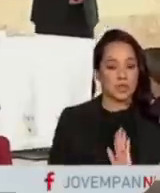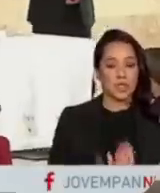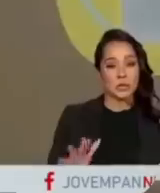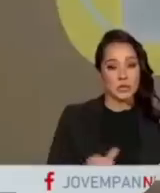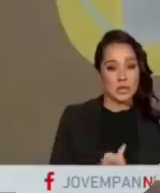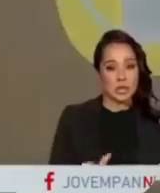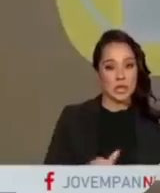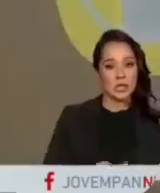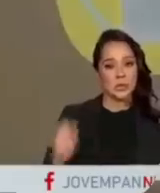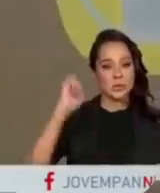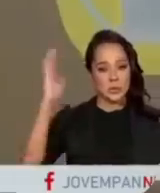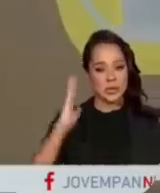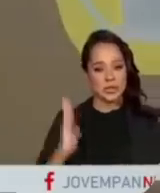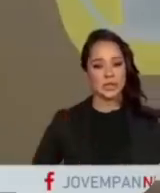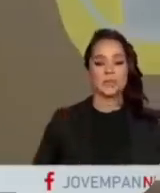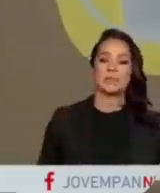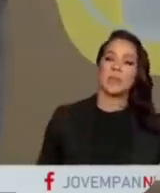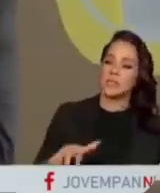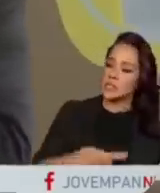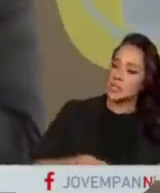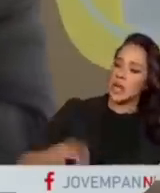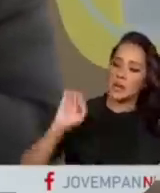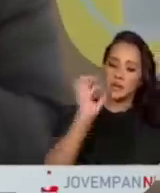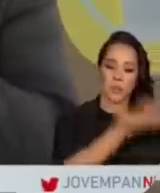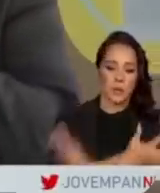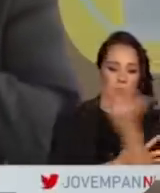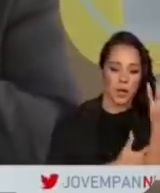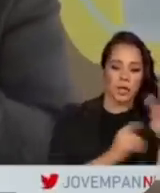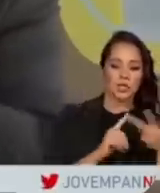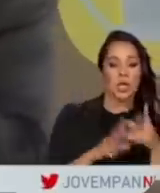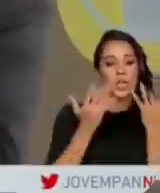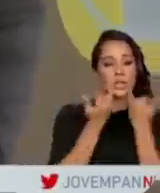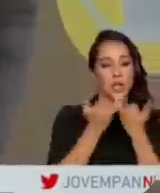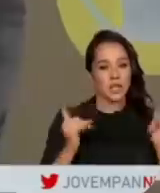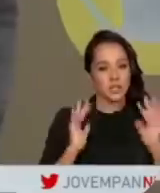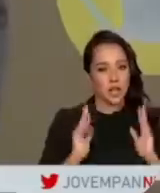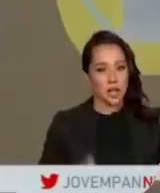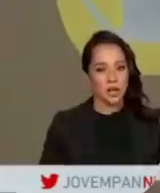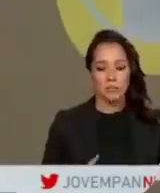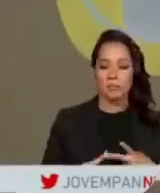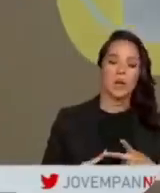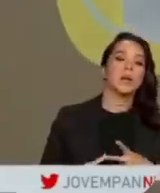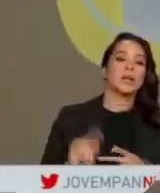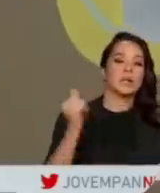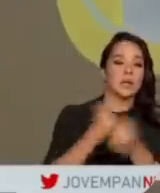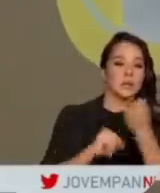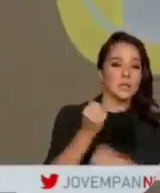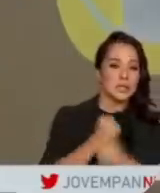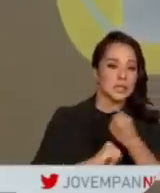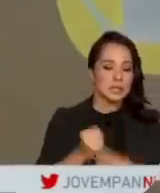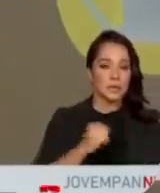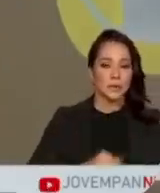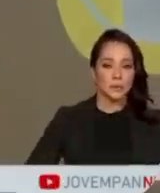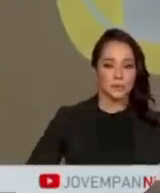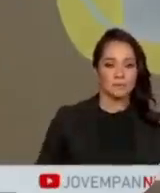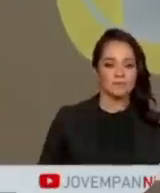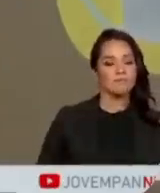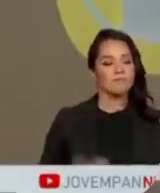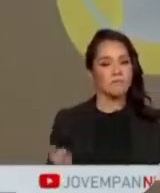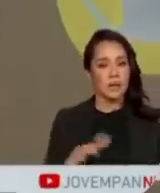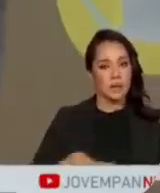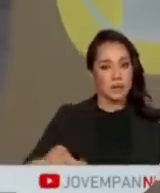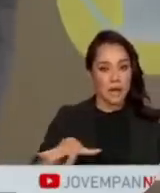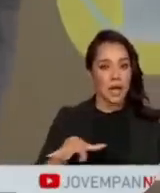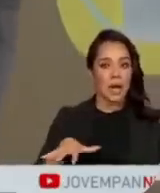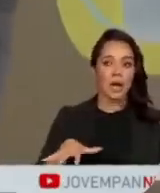projetos estratégicos do Brasil, seja na área do meio ambiente, da energia limpa, da reindustrialização,